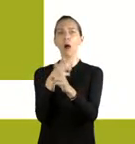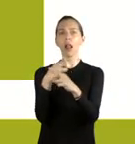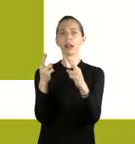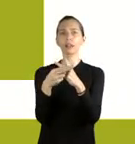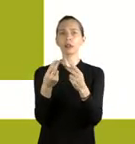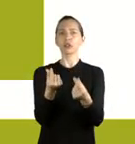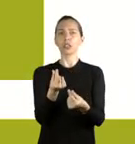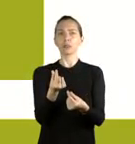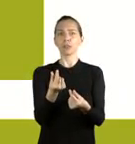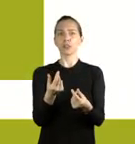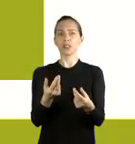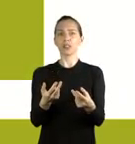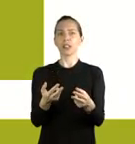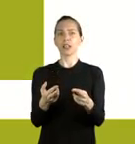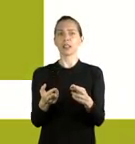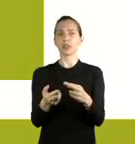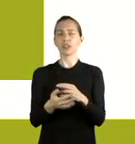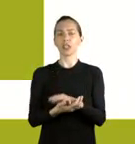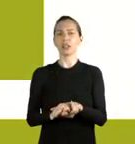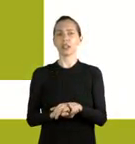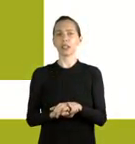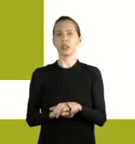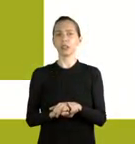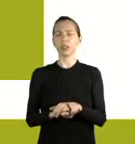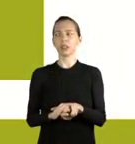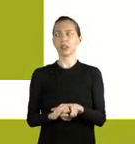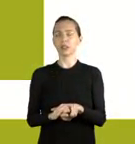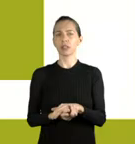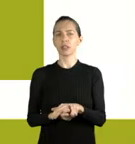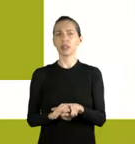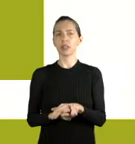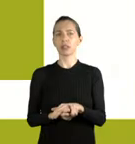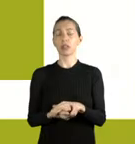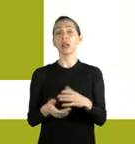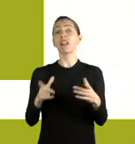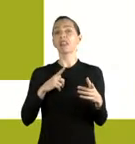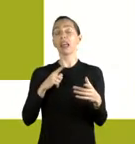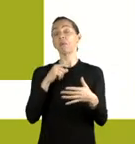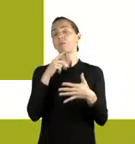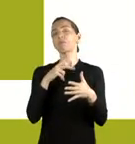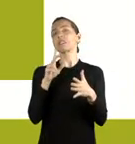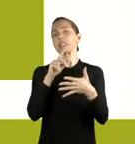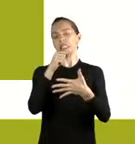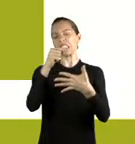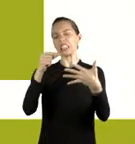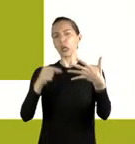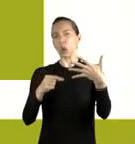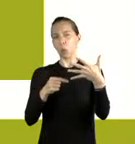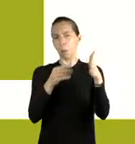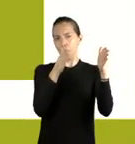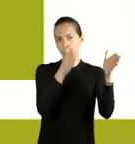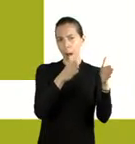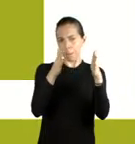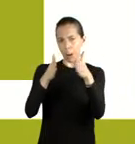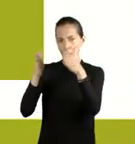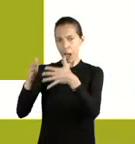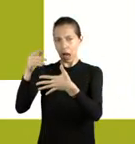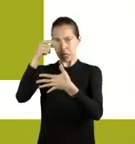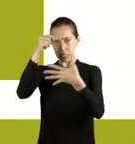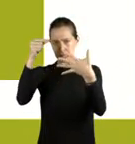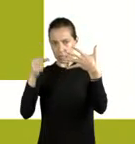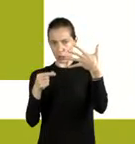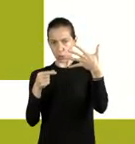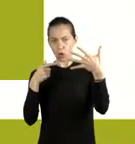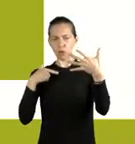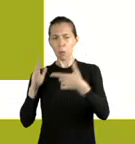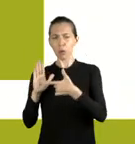em 5 fases. Que, é claro, você pode ter mais fases, mas é as que eu mais privilegiei